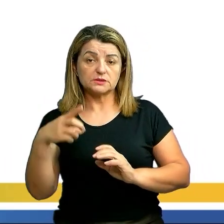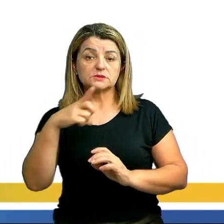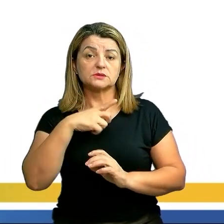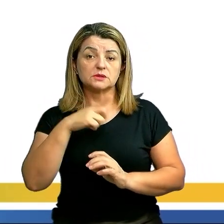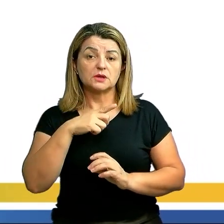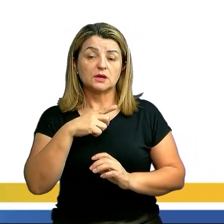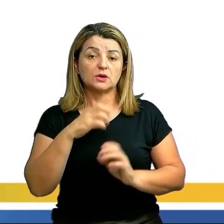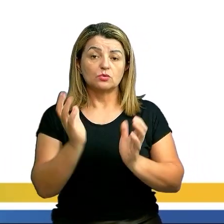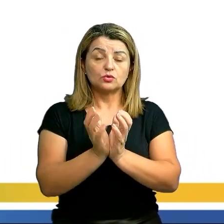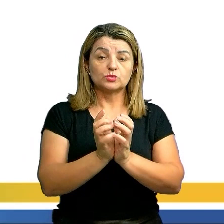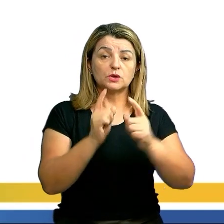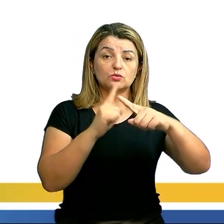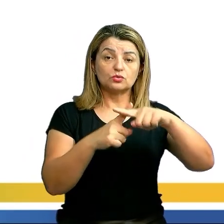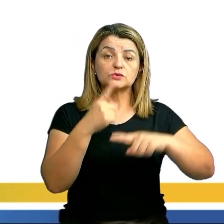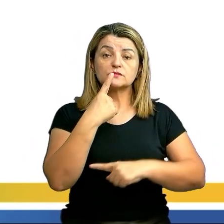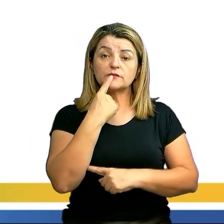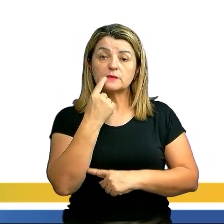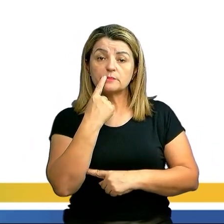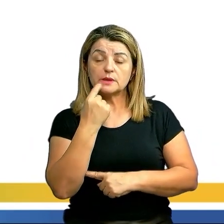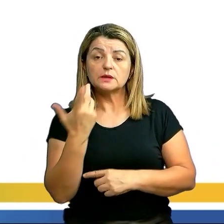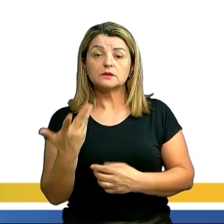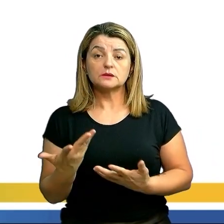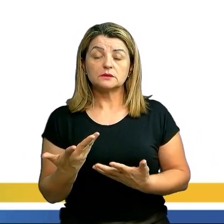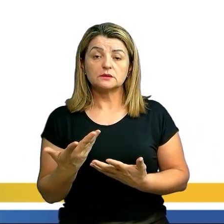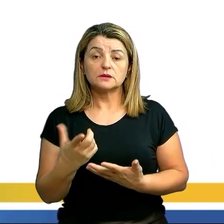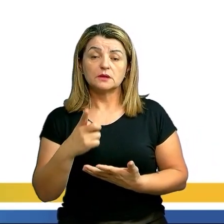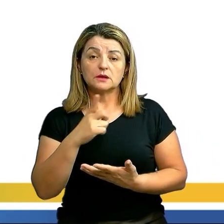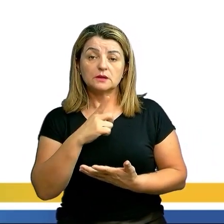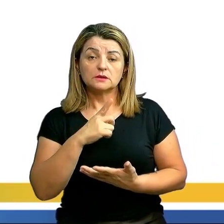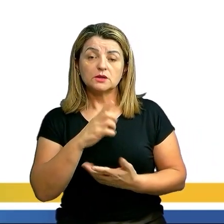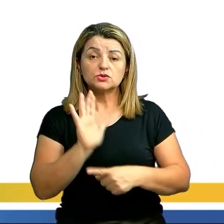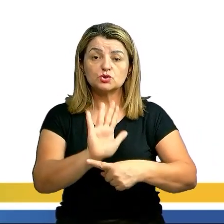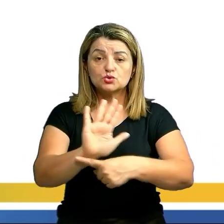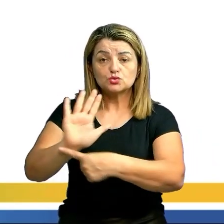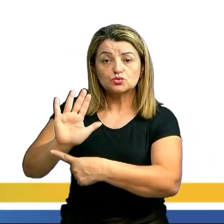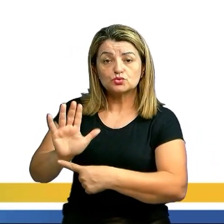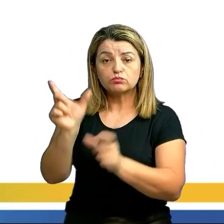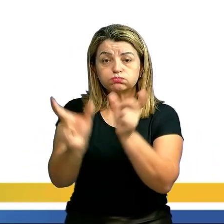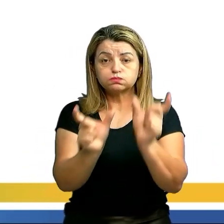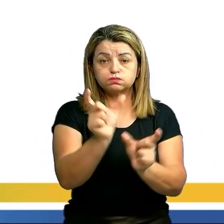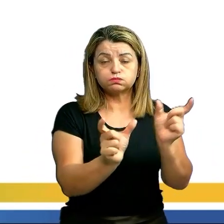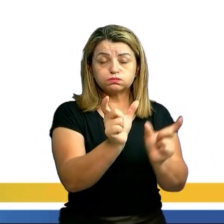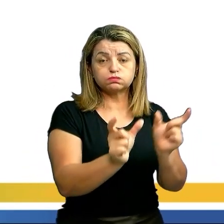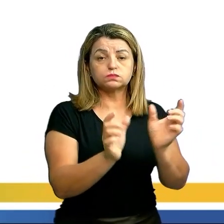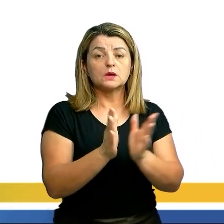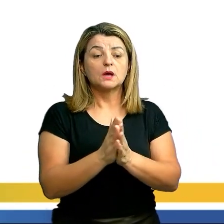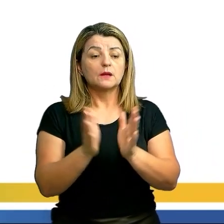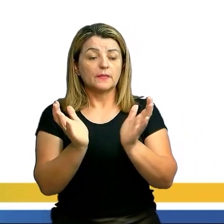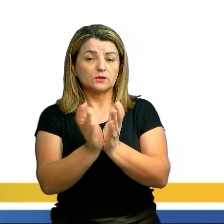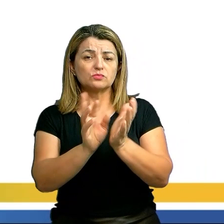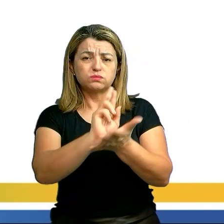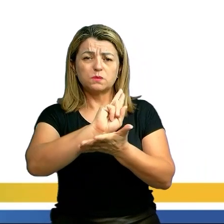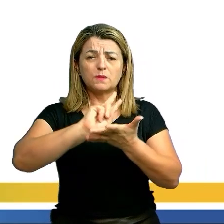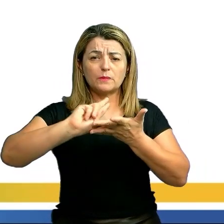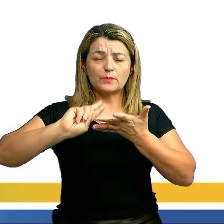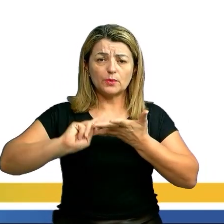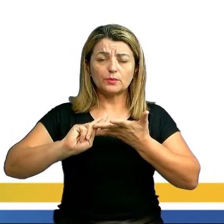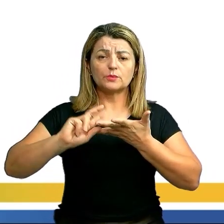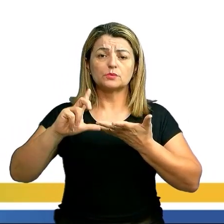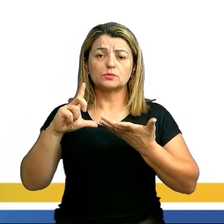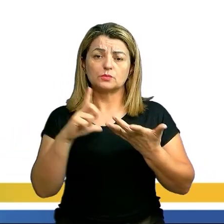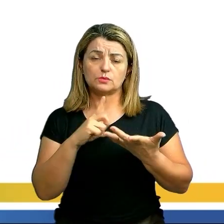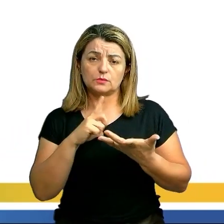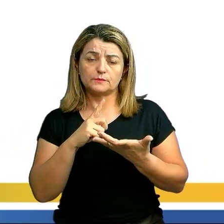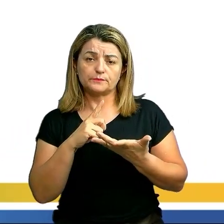Cruz Vermelha, com questões de ajuda humanitária nas guerras, o Instituto Crioula, que também